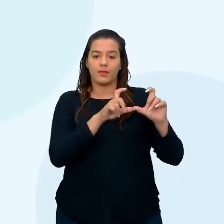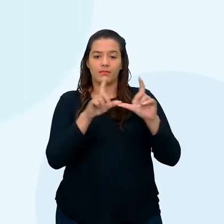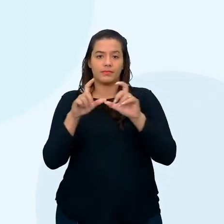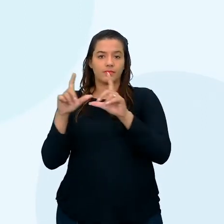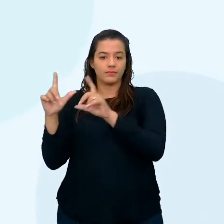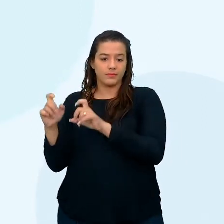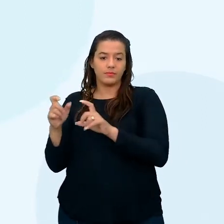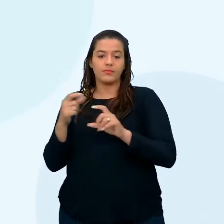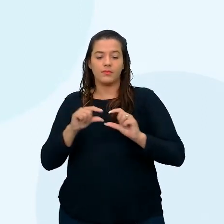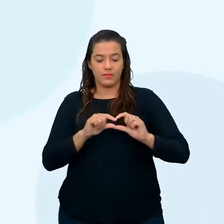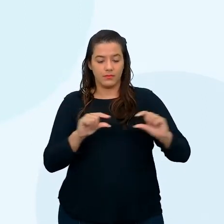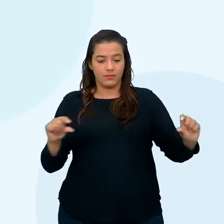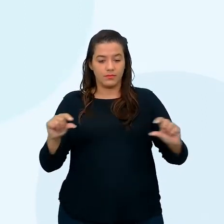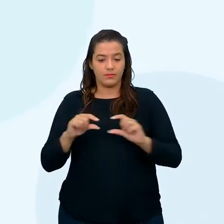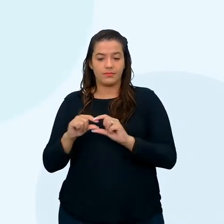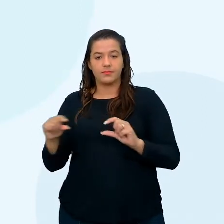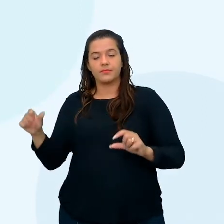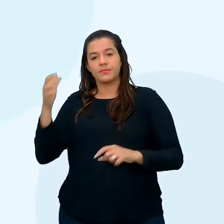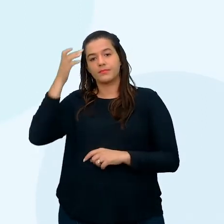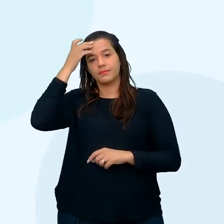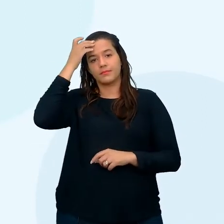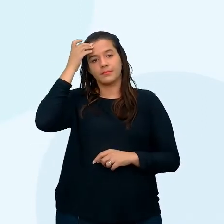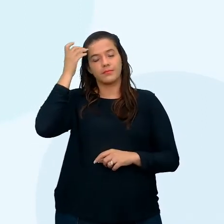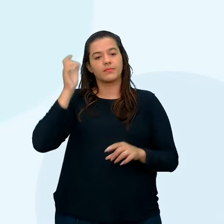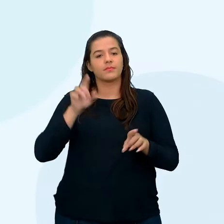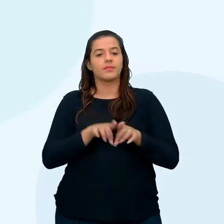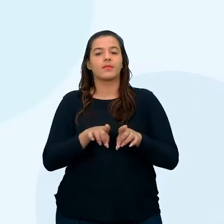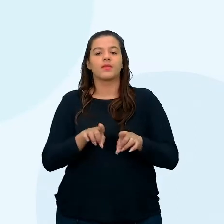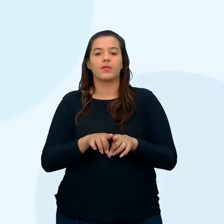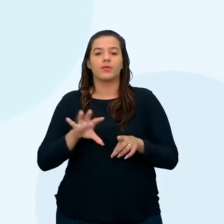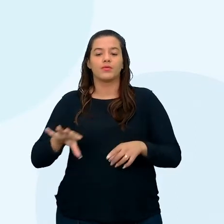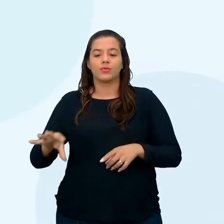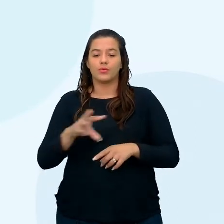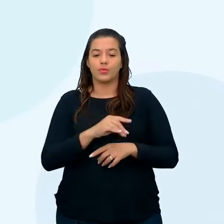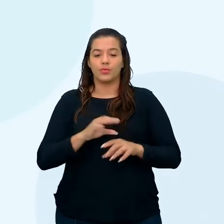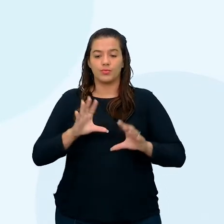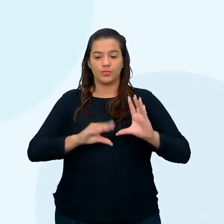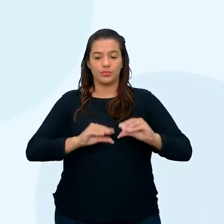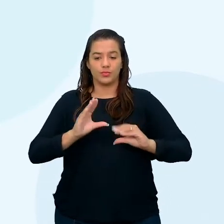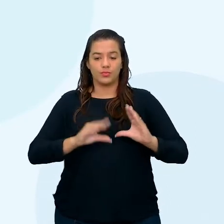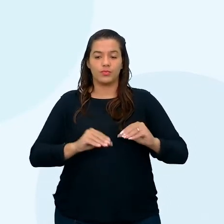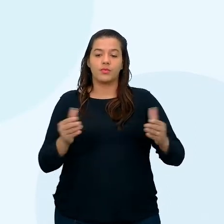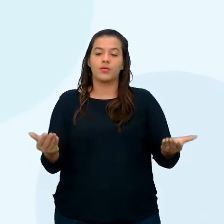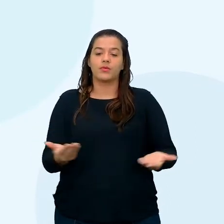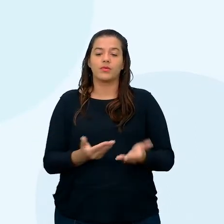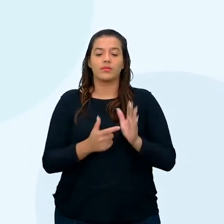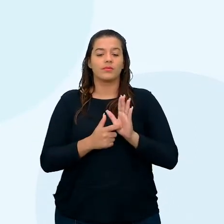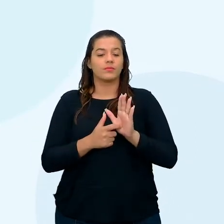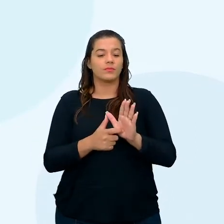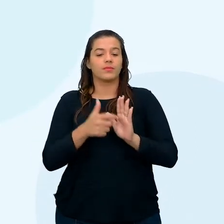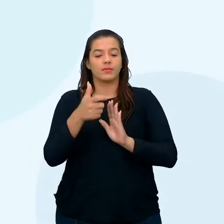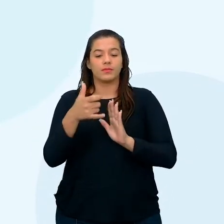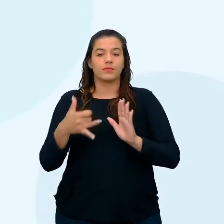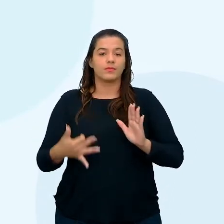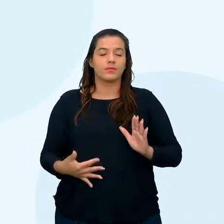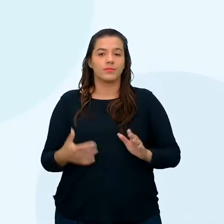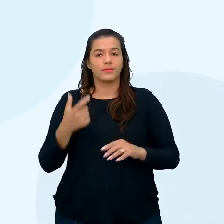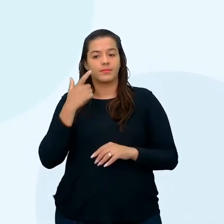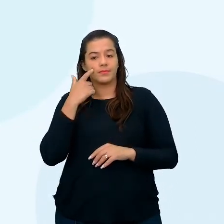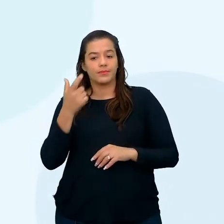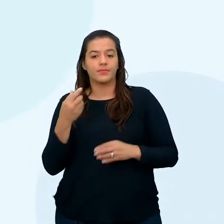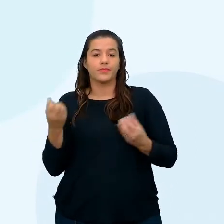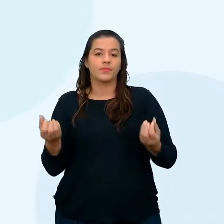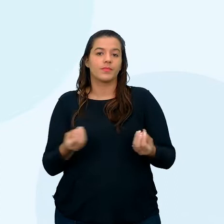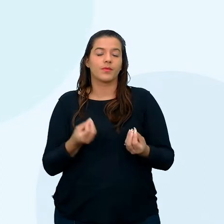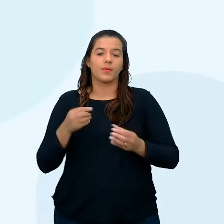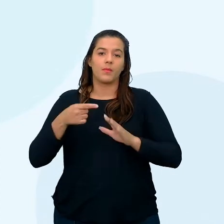as legendas da nomenclatura desse solo. A gente vai passar um pouquinho para vocês a respeito dessa nomenclatura, mas a gente não